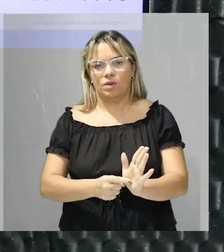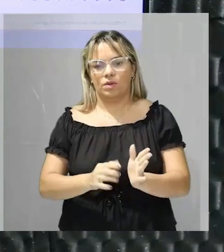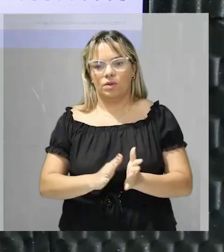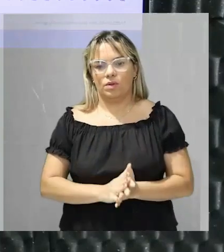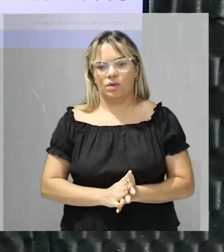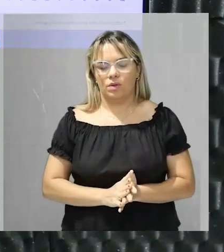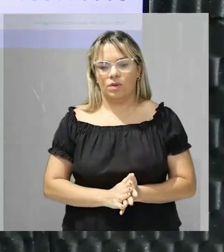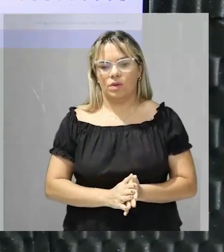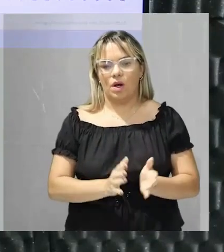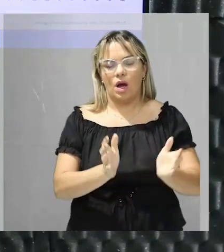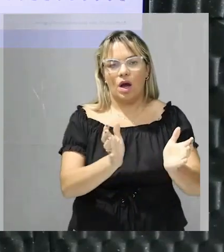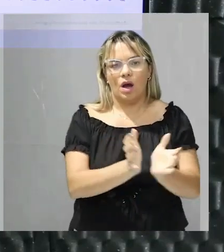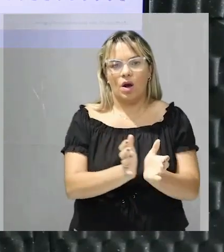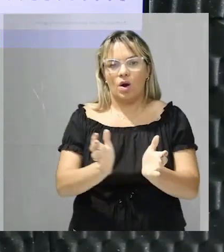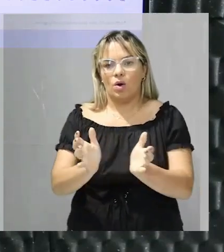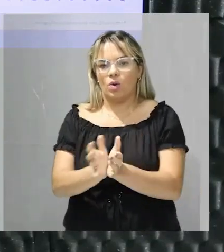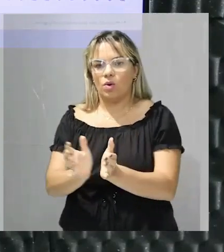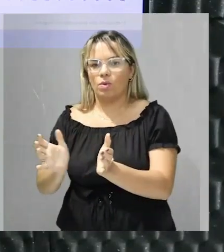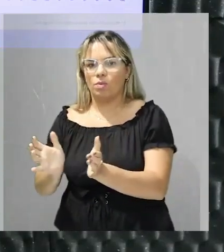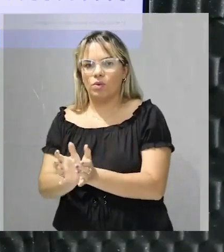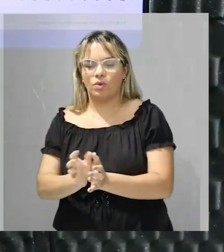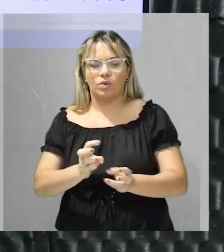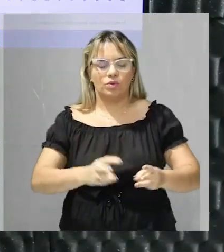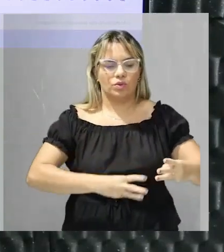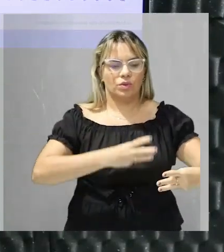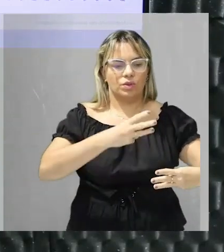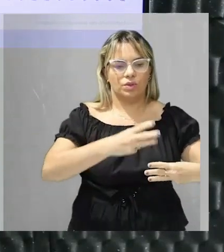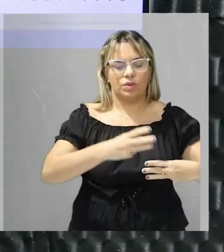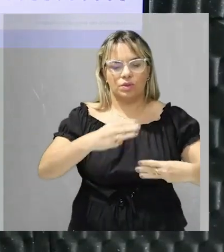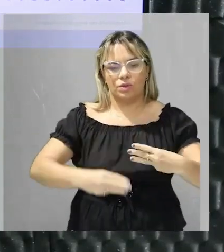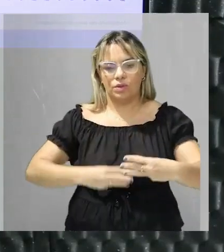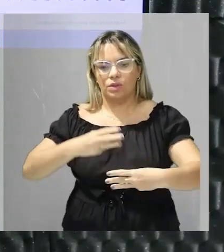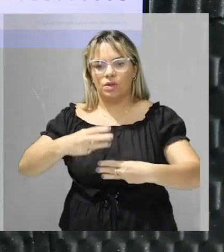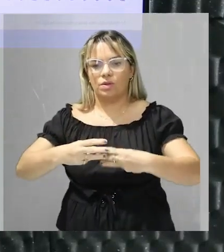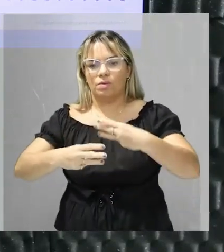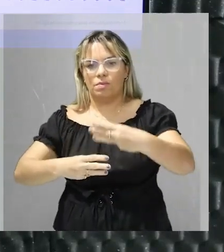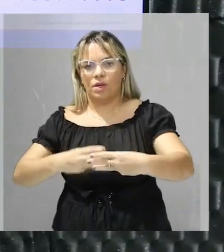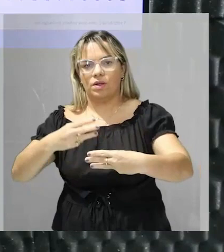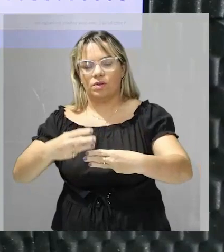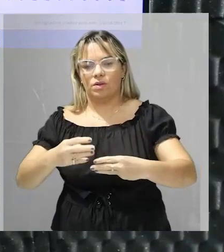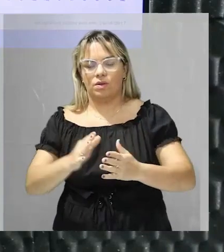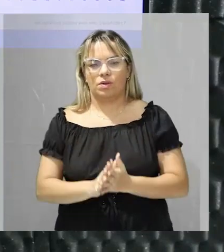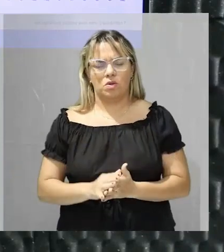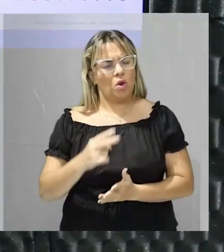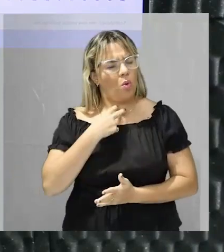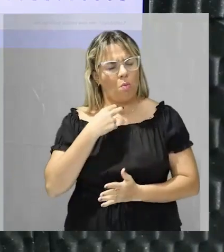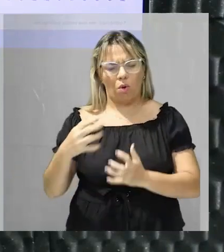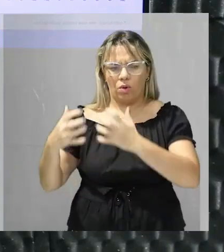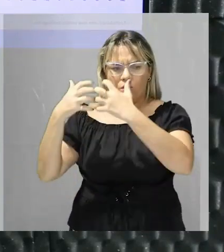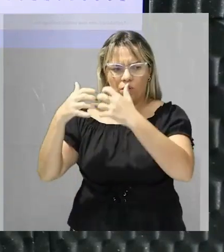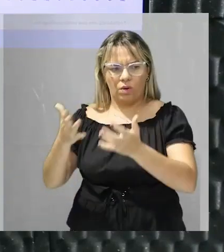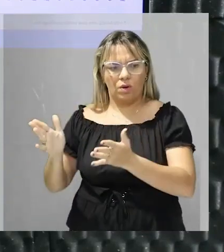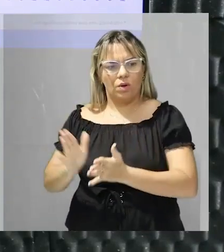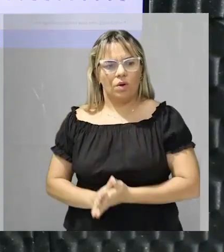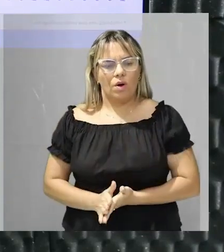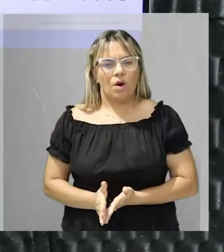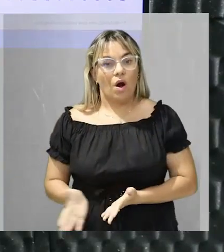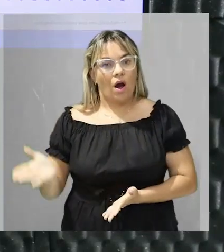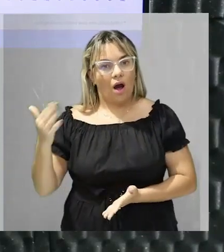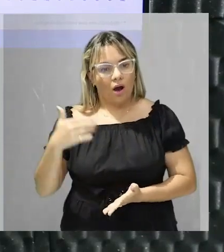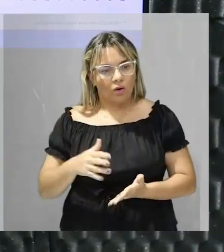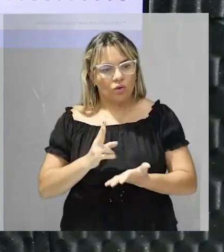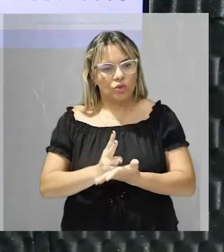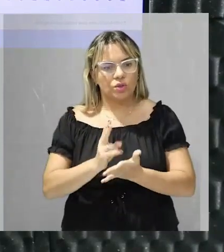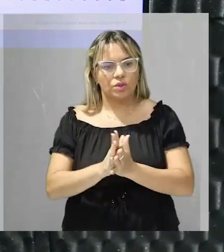cada grupo de três meses que é para a gente não se confundir tá continuando aí ao se comparar o